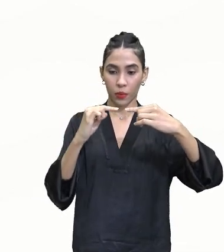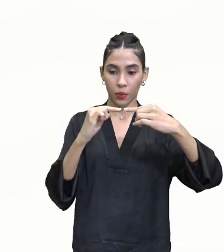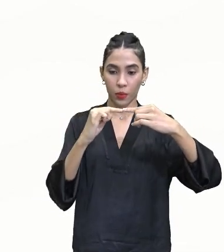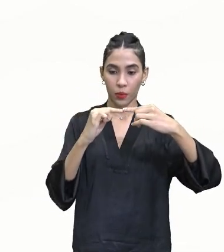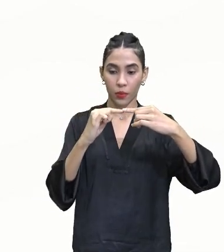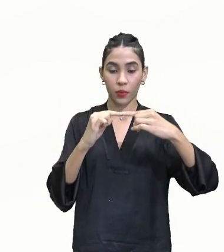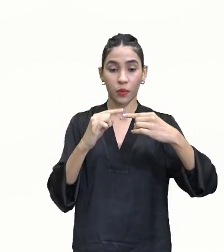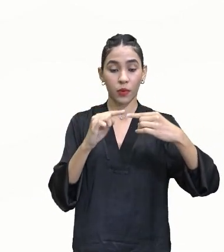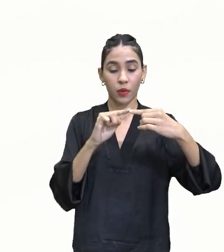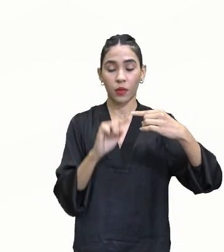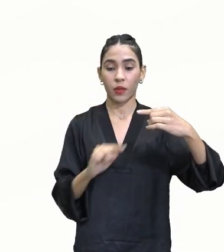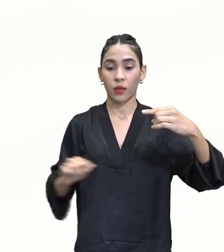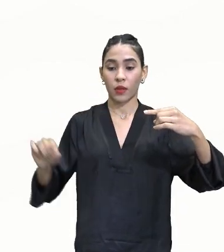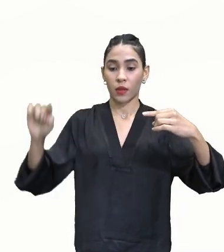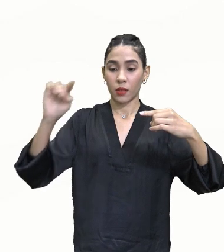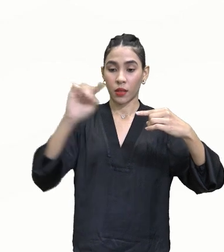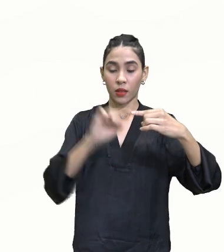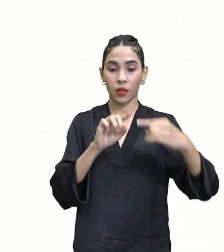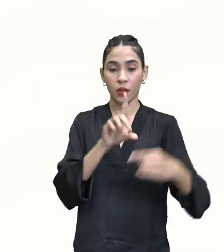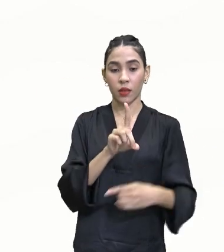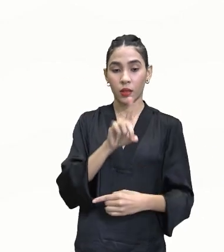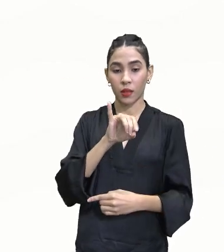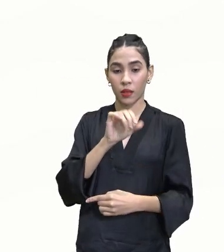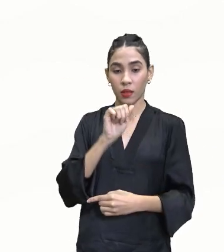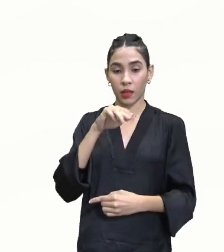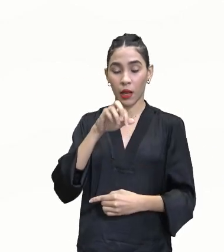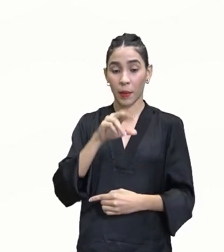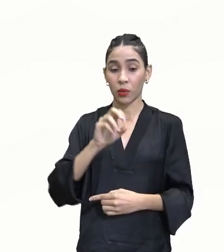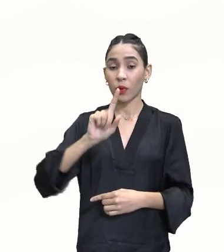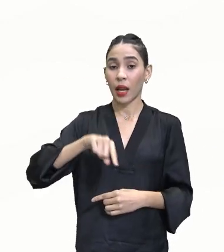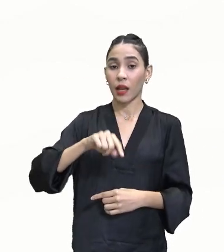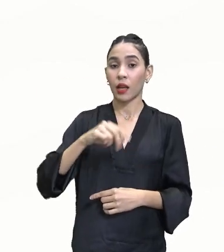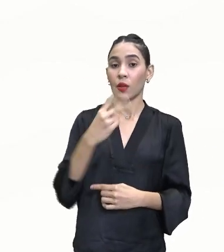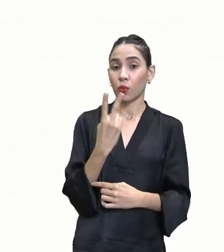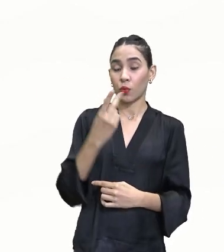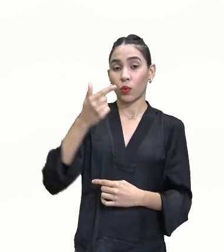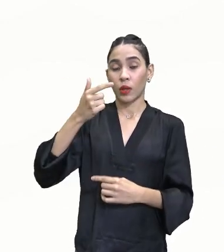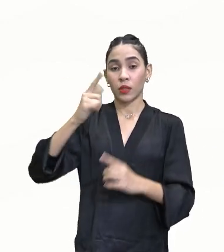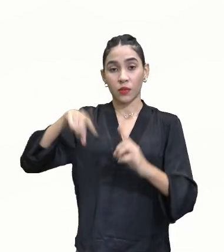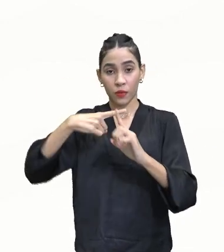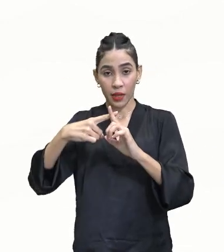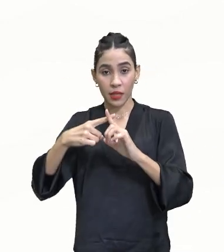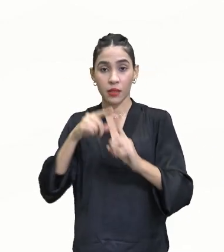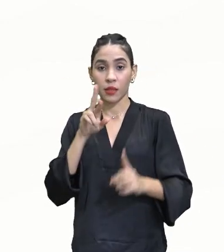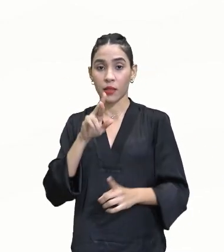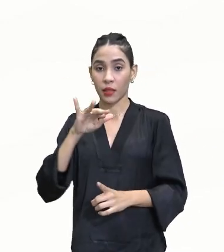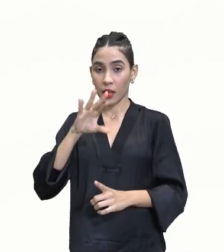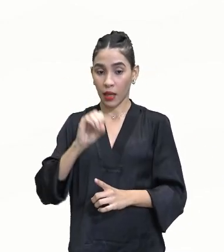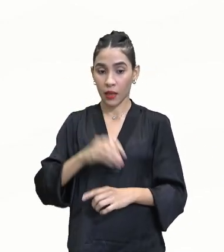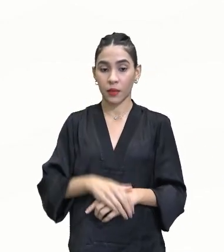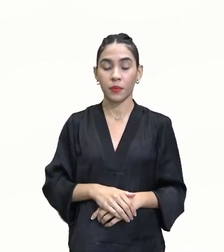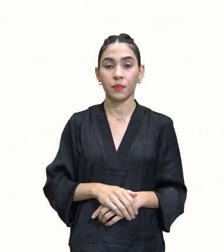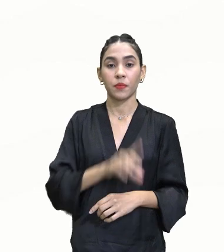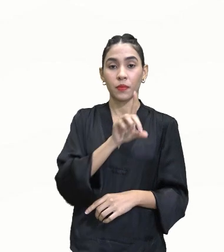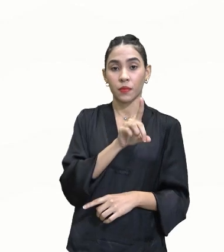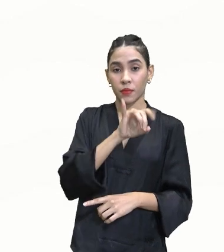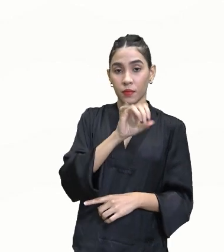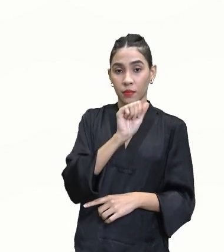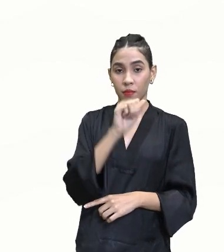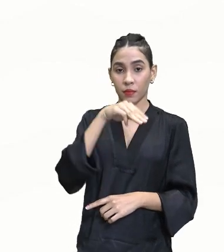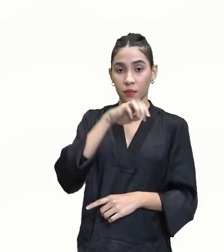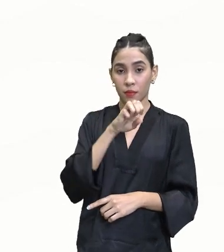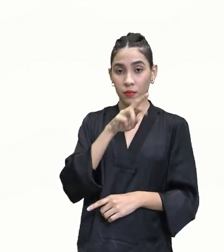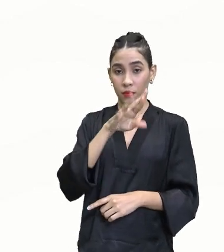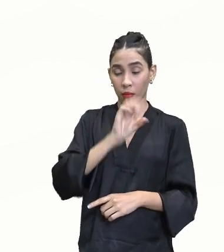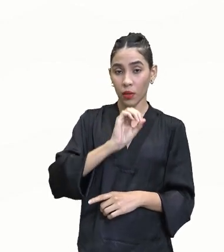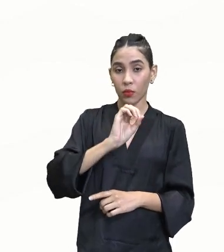o diâmetro, ele é 2 vezes o raio, tá? Então, não esqueçam disso. O diâmetro